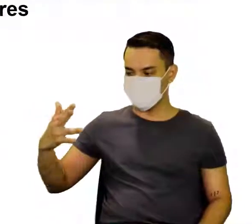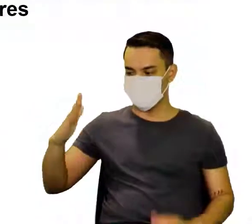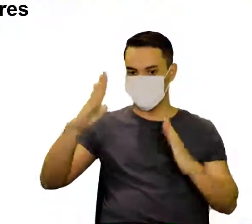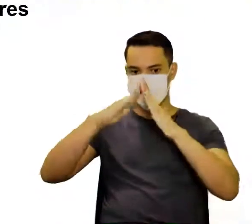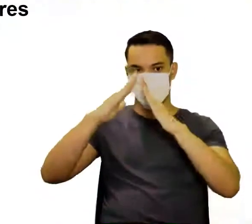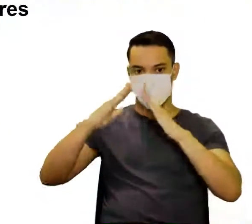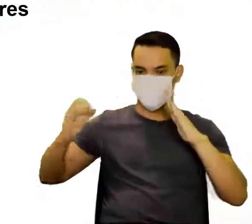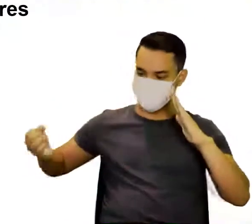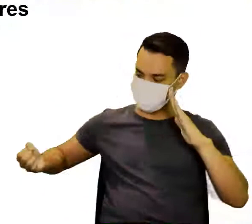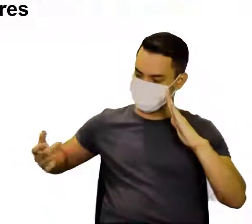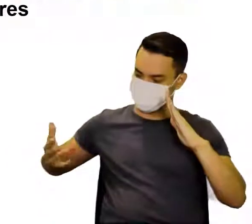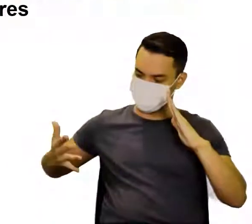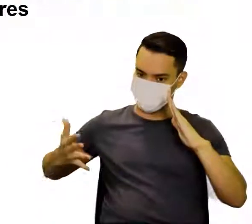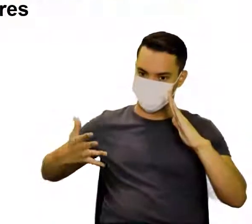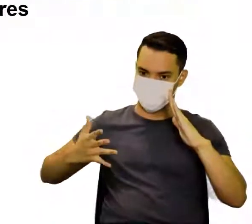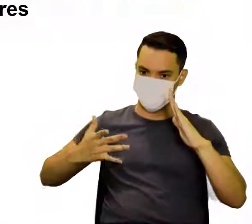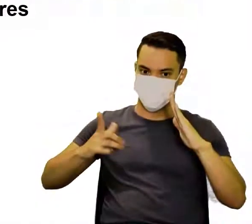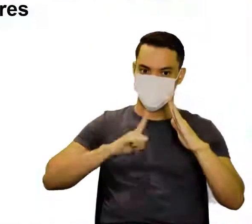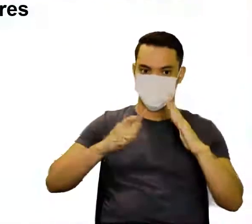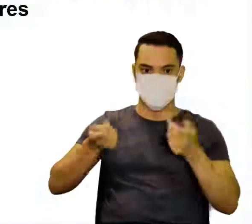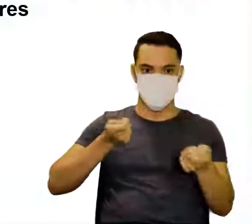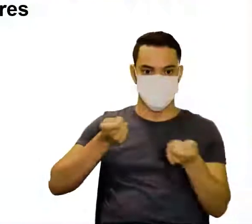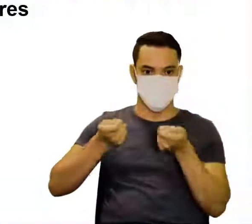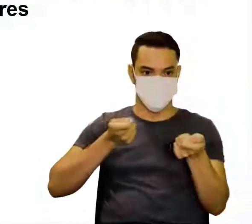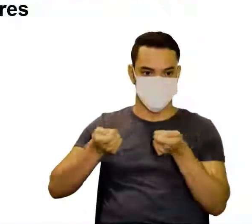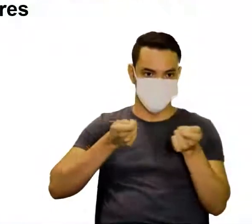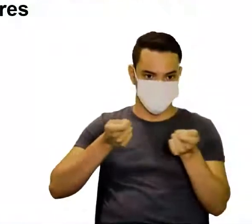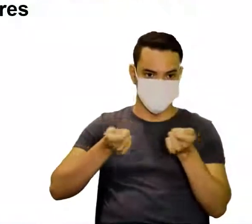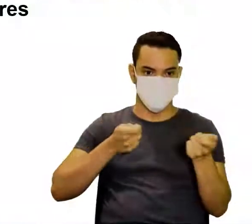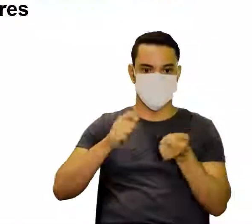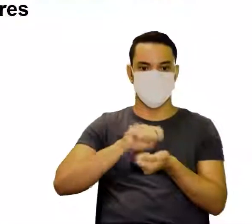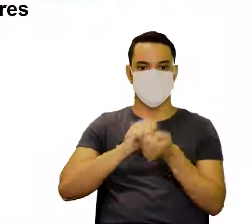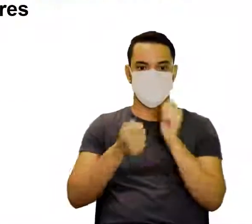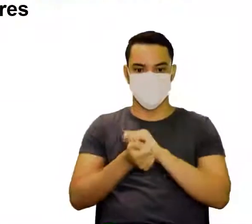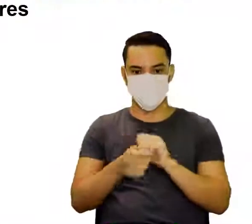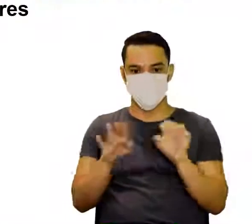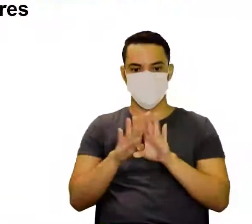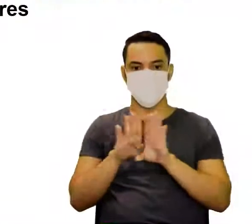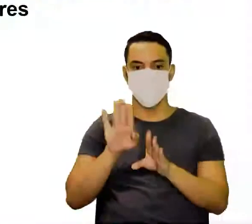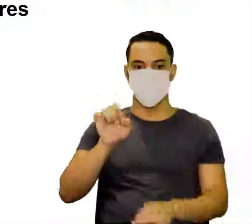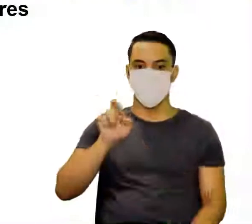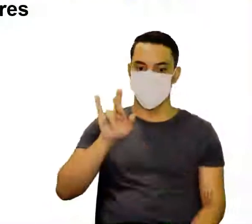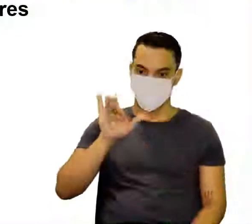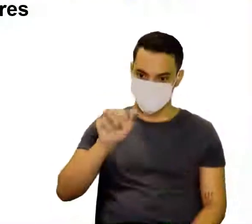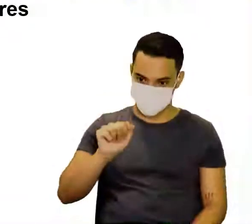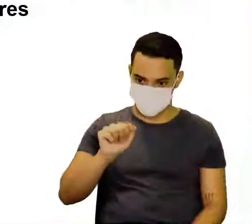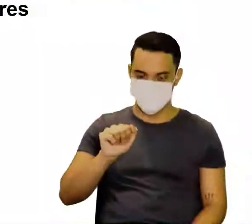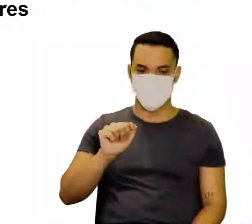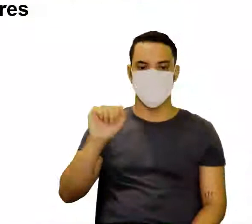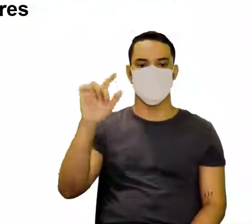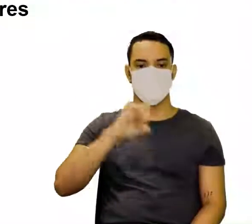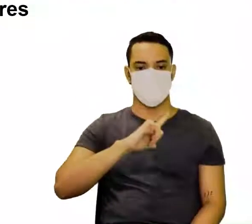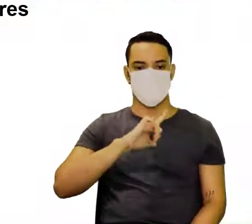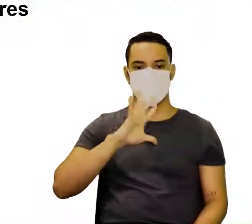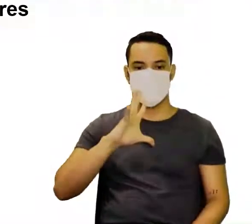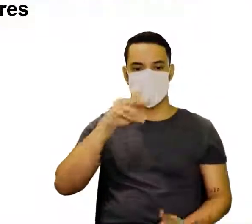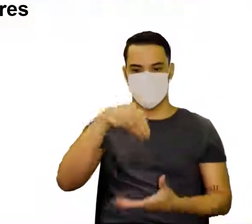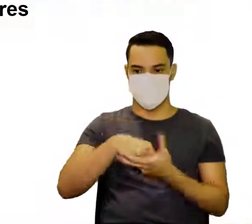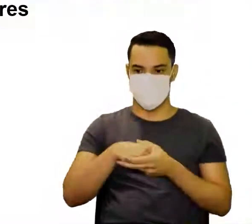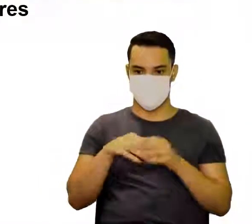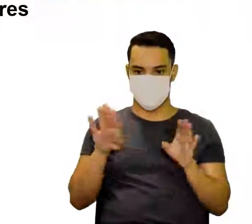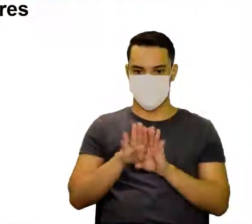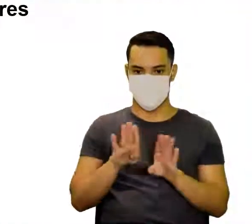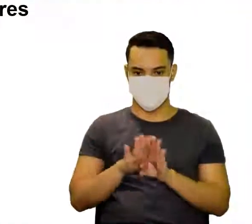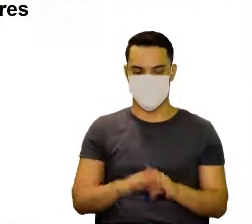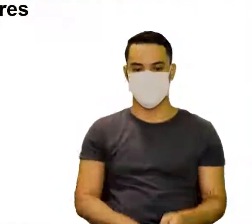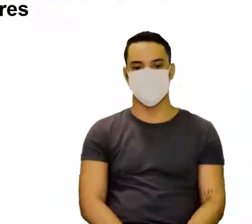tensão. Aqui a gente tem o controlador de carga. Aqui nós temos as baterias, né? Aqui nós temos as baterias,